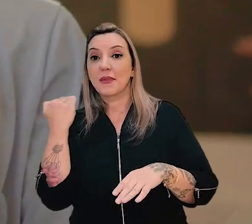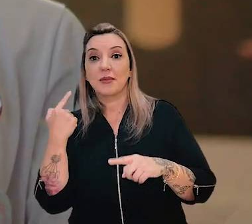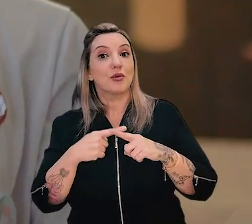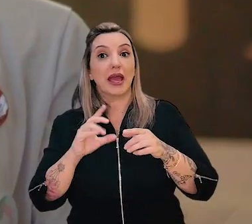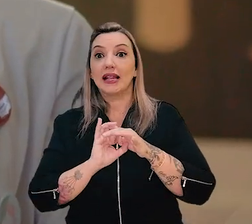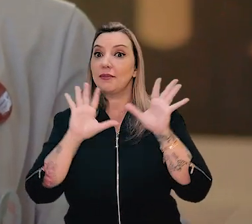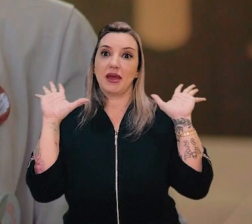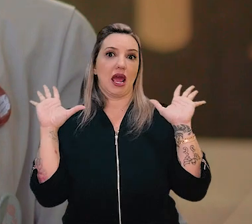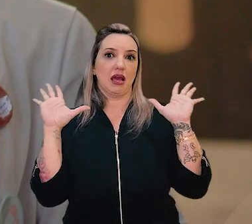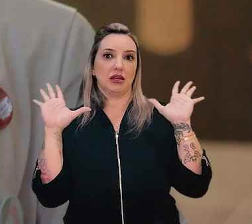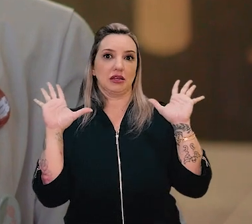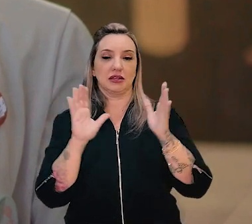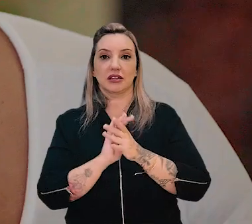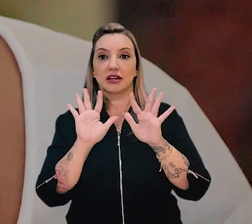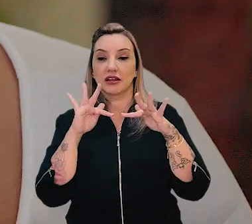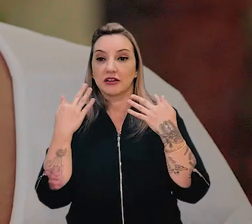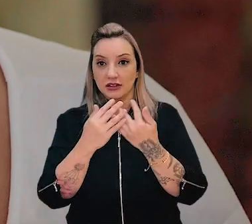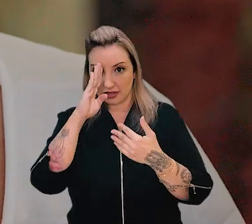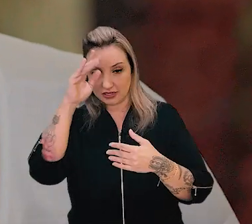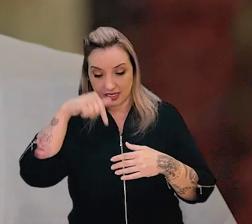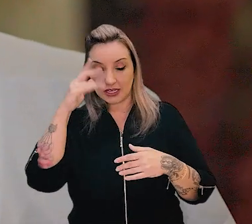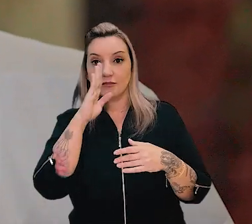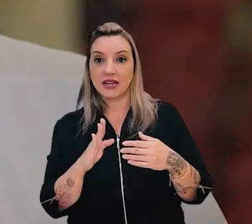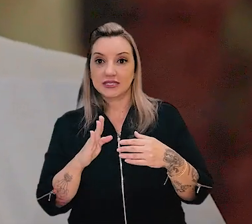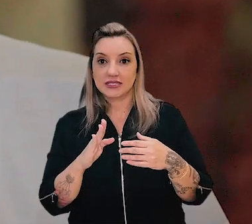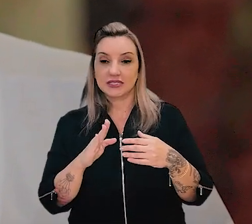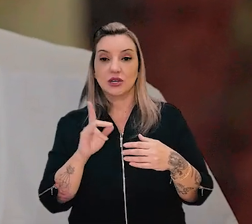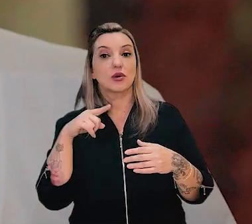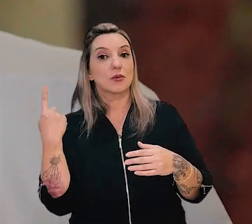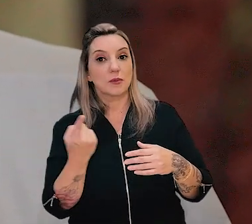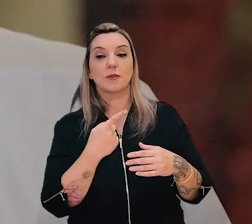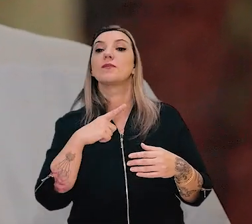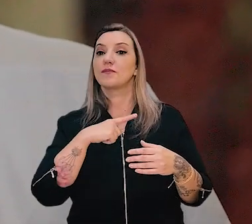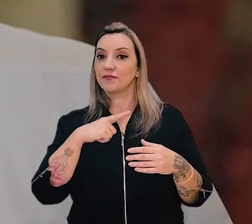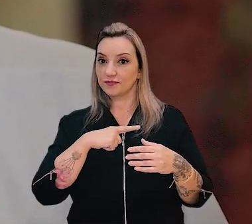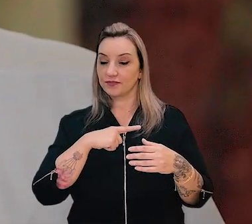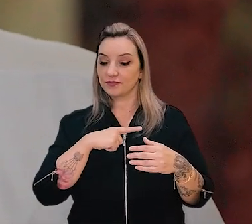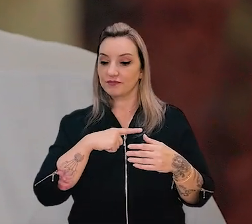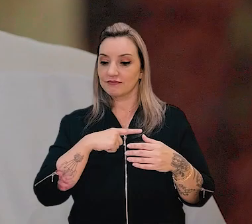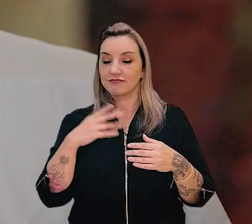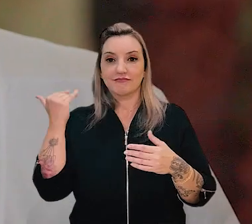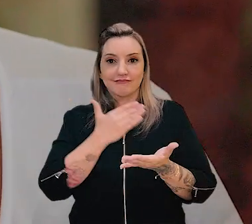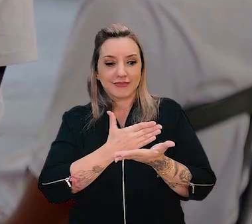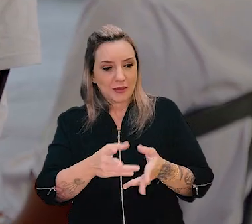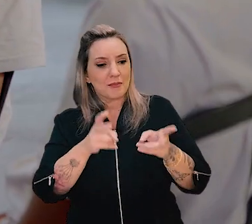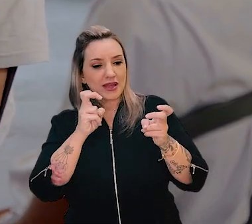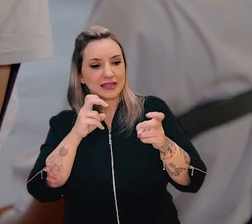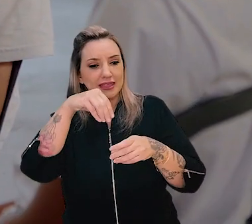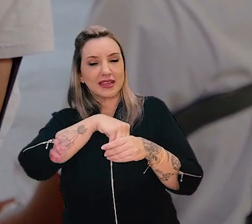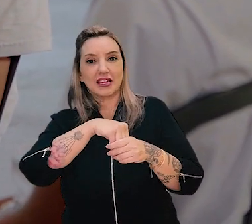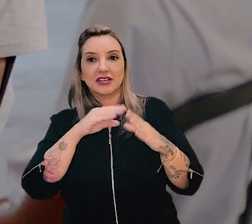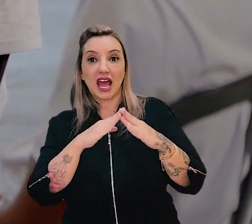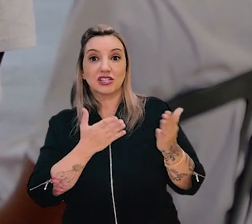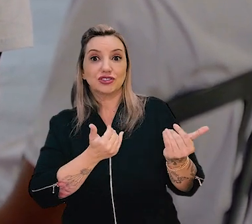são lícitas. Nas famílias, principalmente aqui no Brasil, a gente tem essa iniciação na adolescência. A